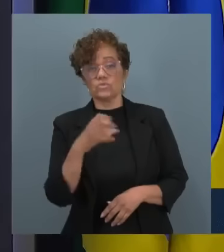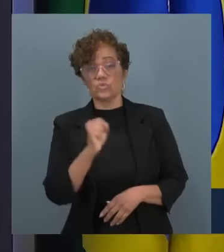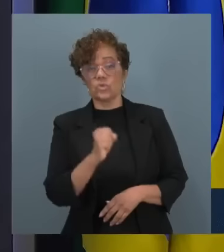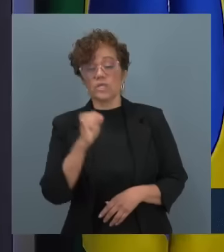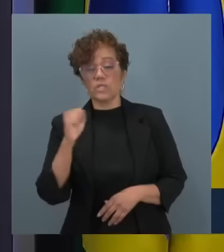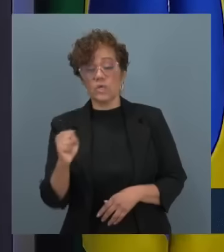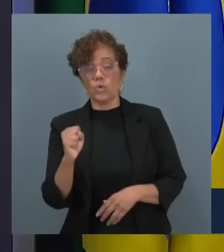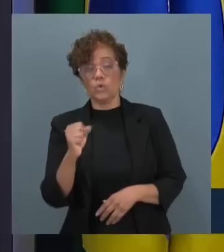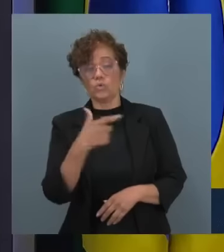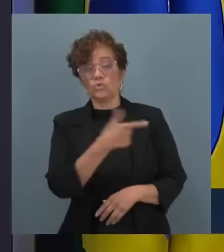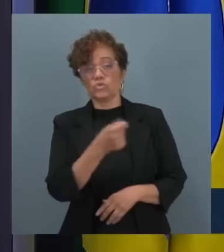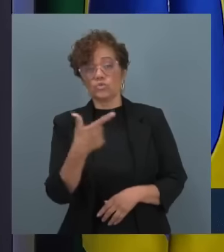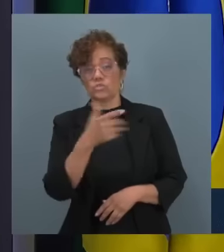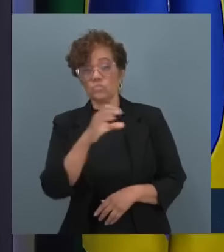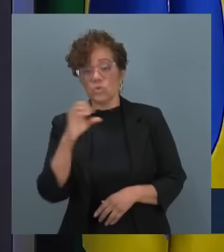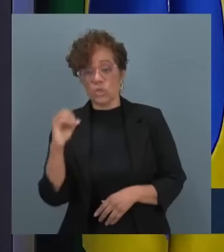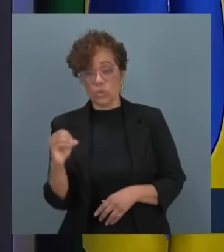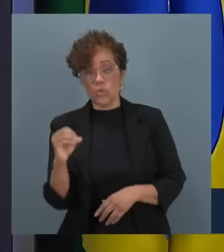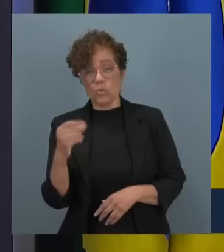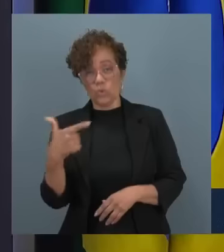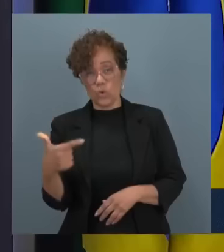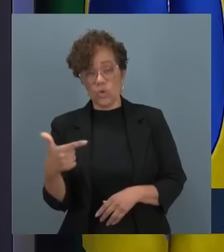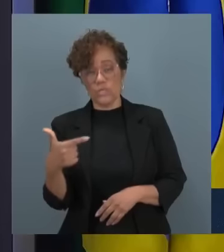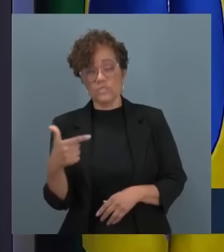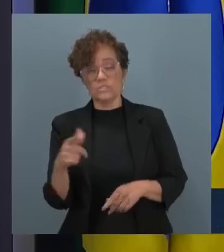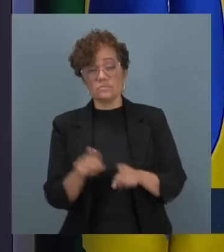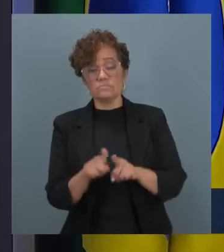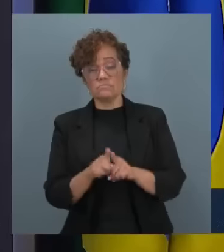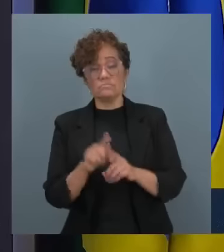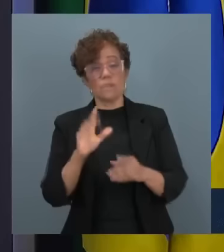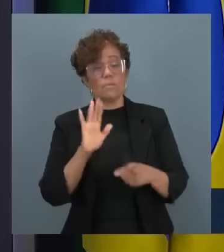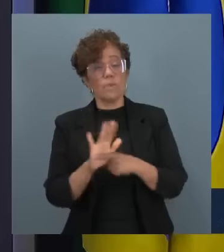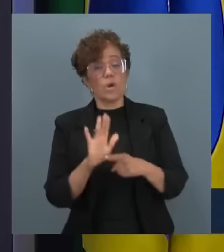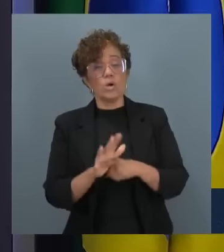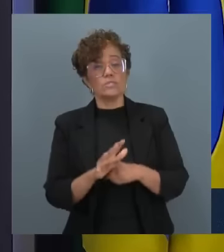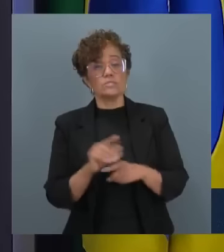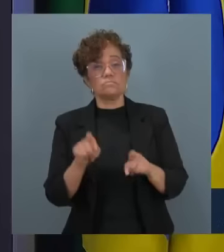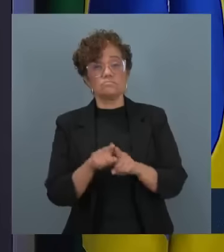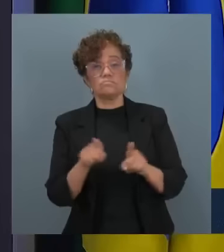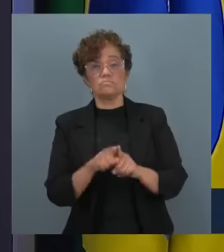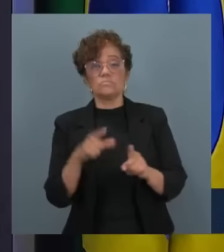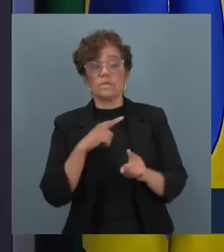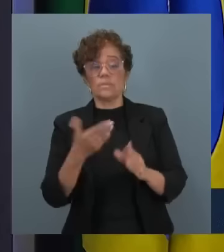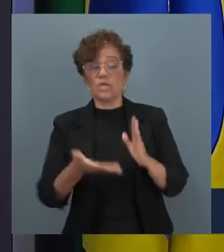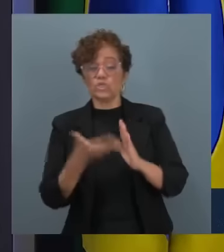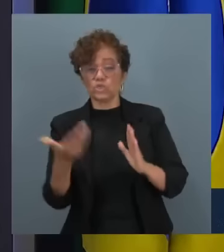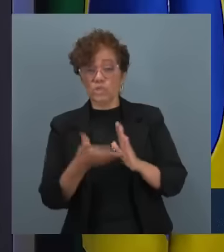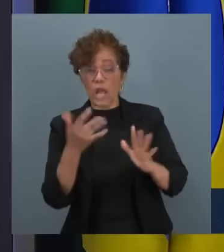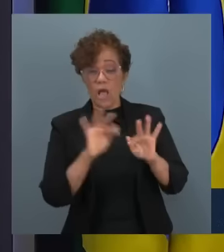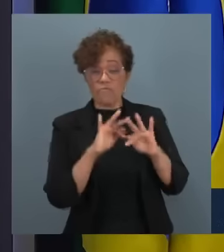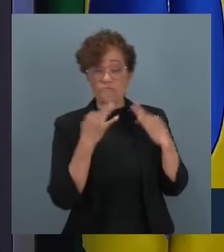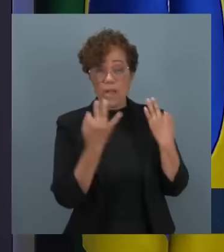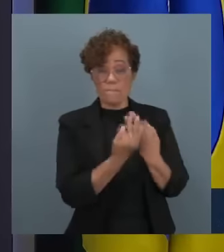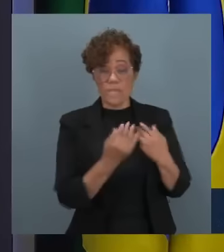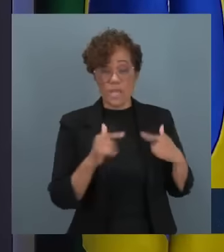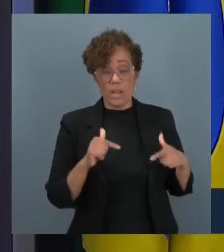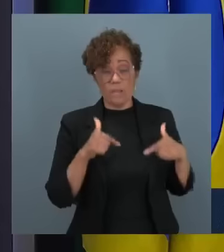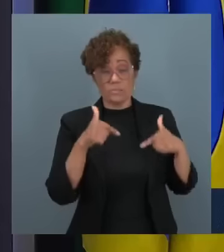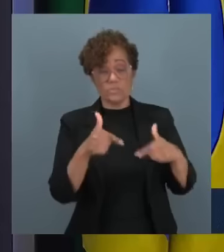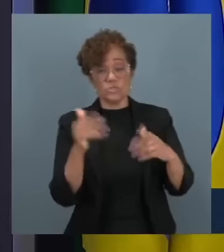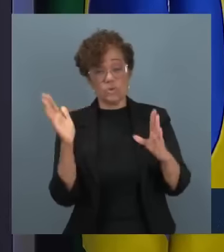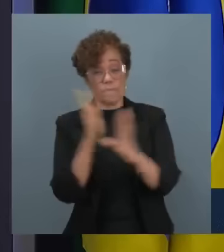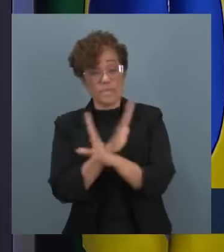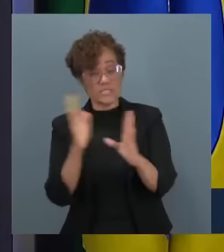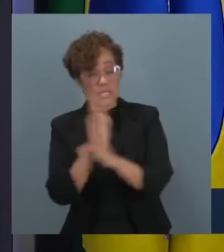4.388 de 2002. Ele estabelece que a expulsão forçada de famílias por ações de perseguição